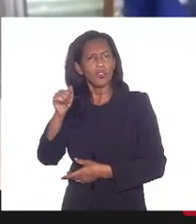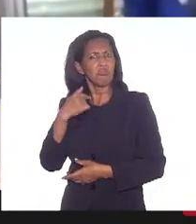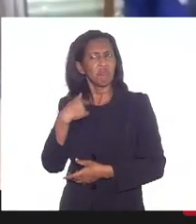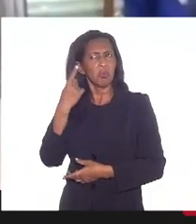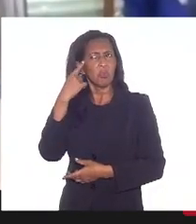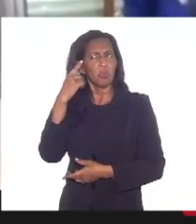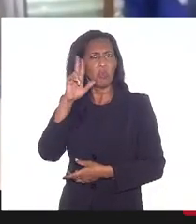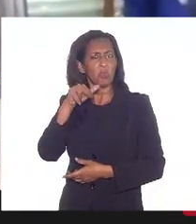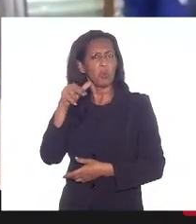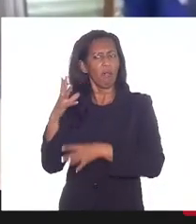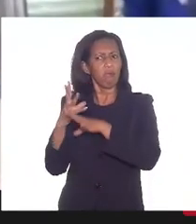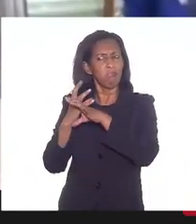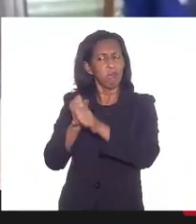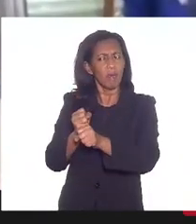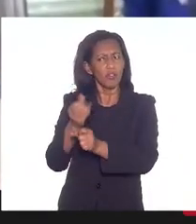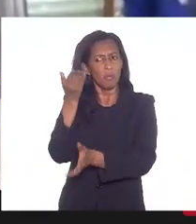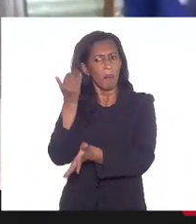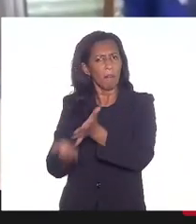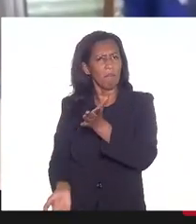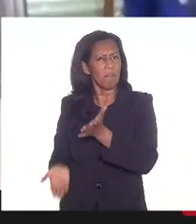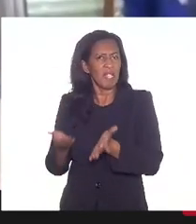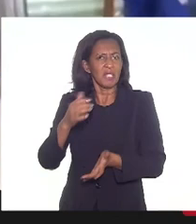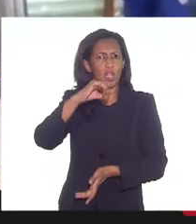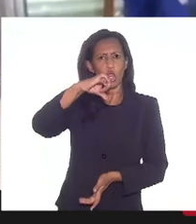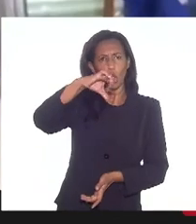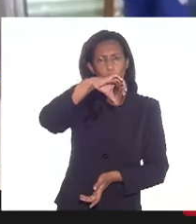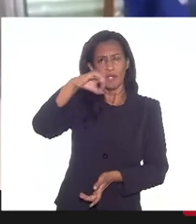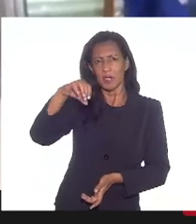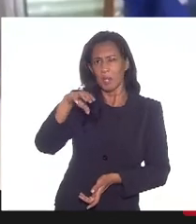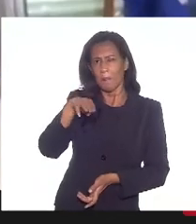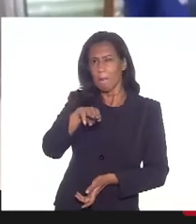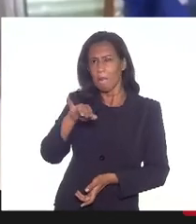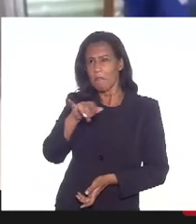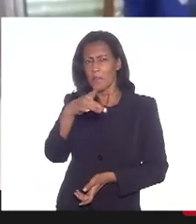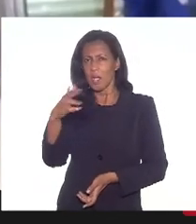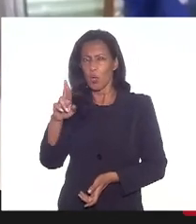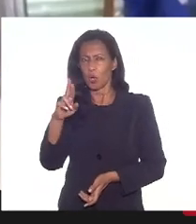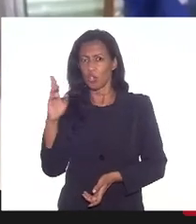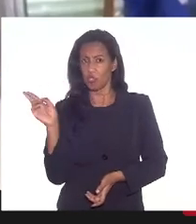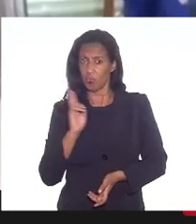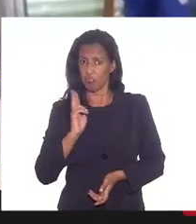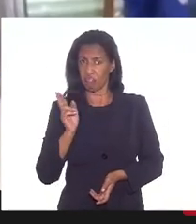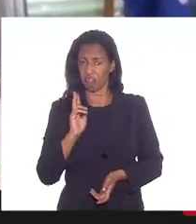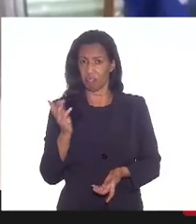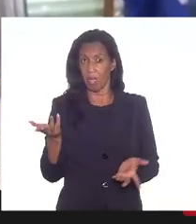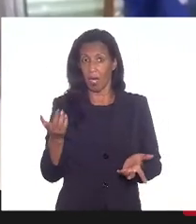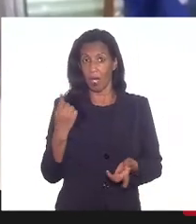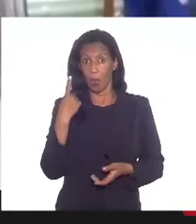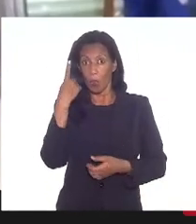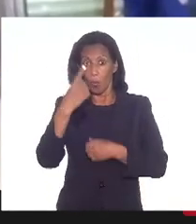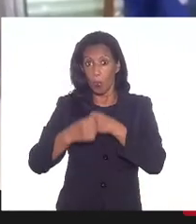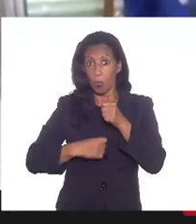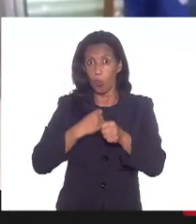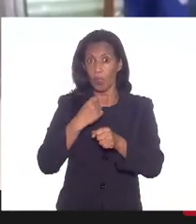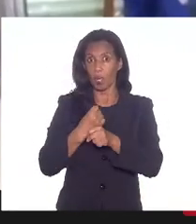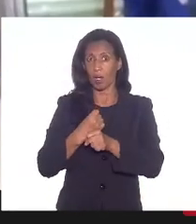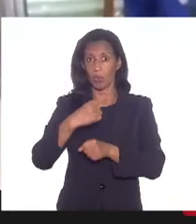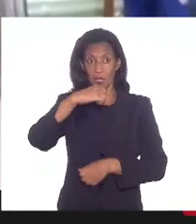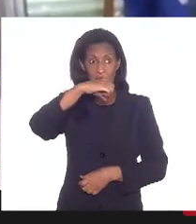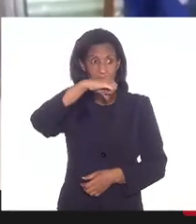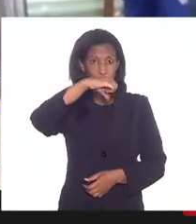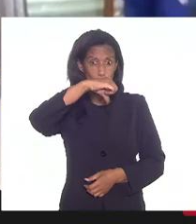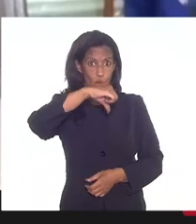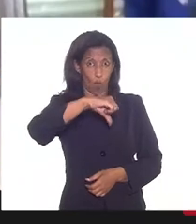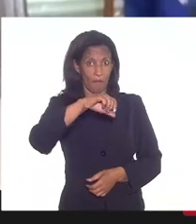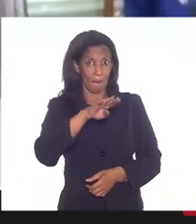dá uma conta numa perda de aproximadamente, não sei se é 900 milhões de reais de royalties por ano, que dariam 9 bilhões. Olha